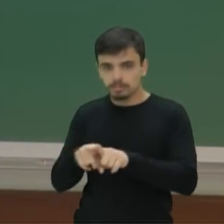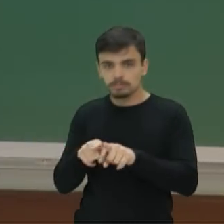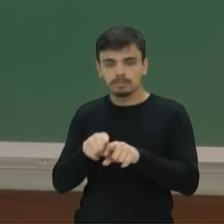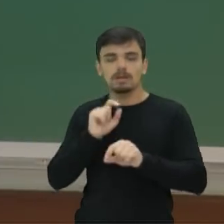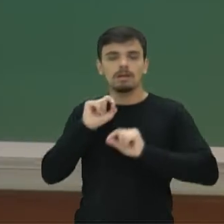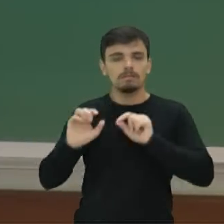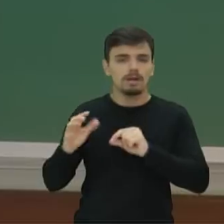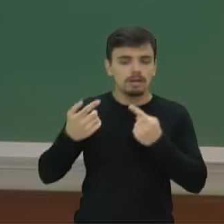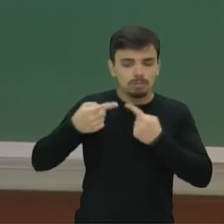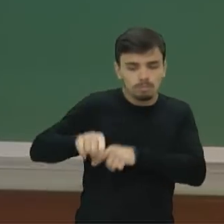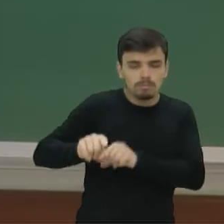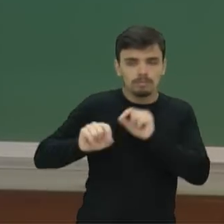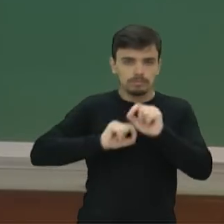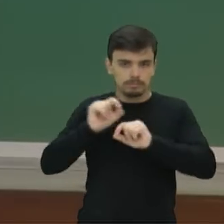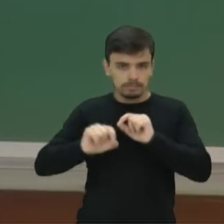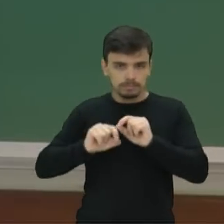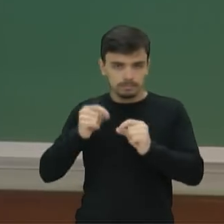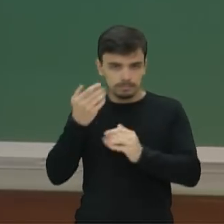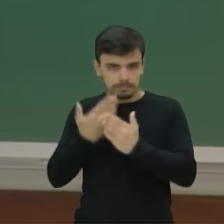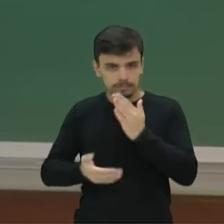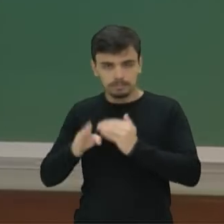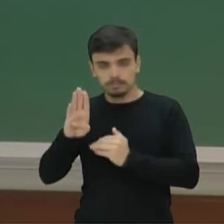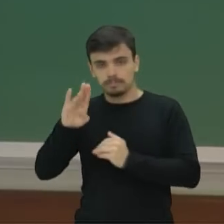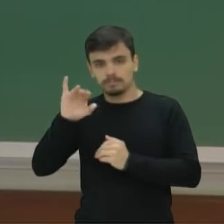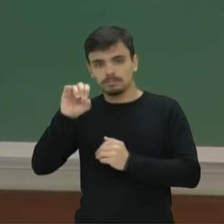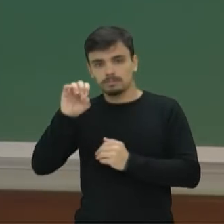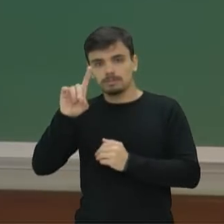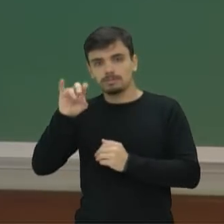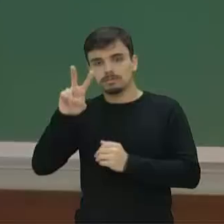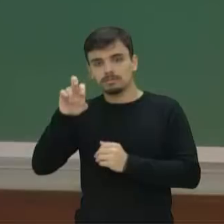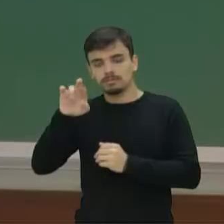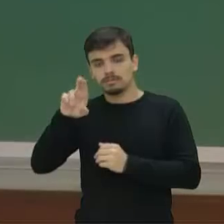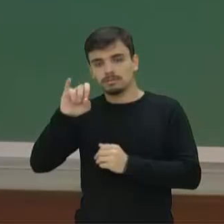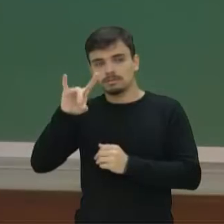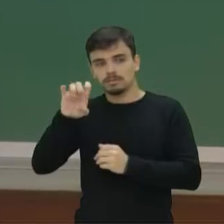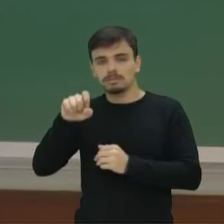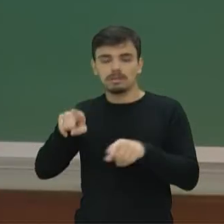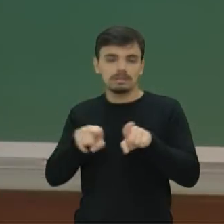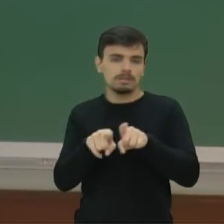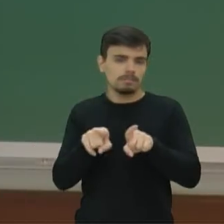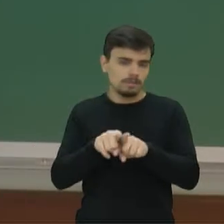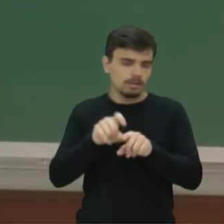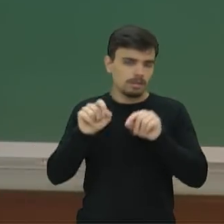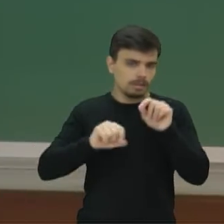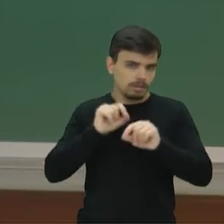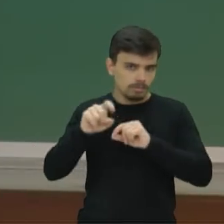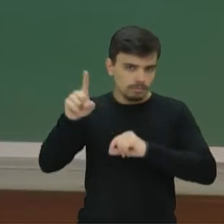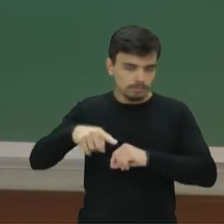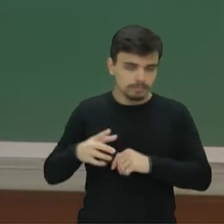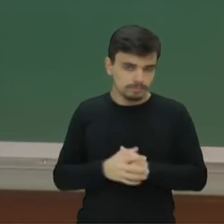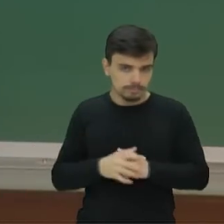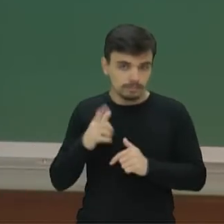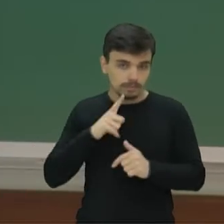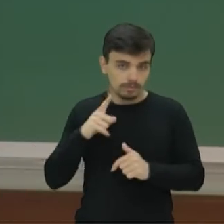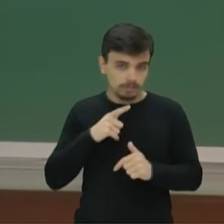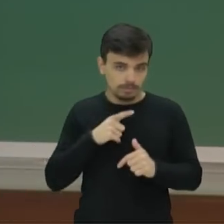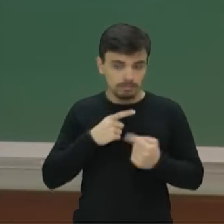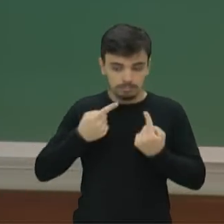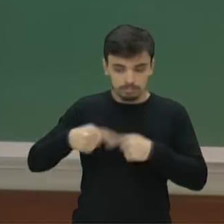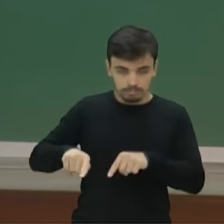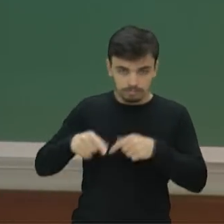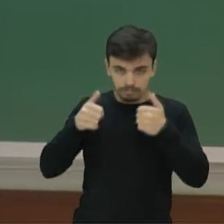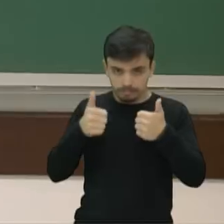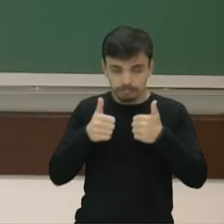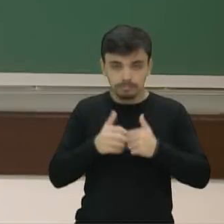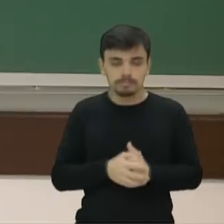vai comprometer a biodiversidade e vai resultar nessas queimadas que são tem proporções